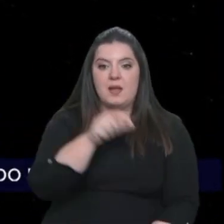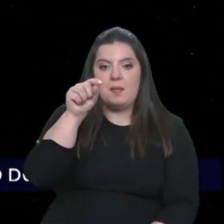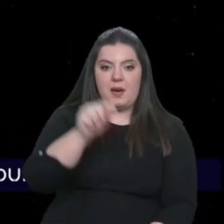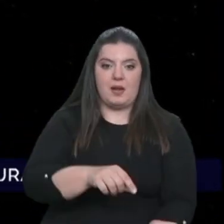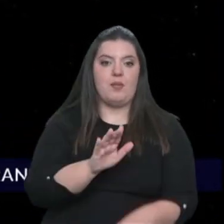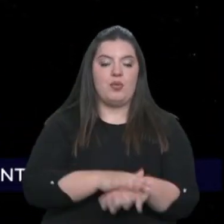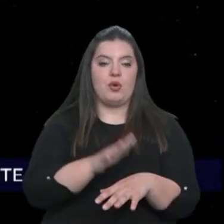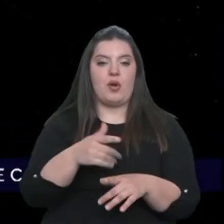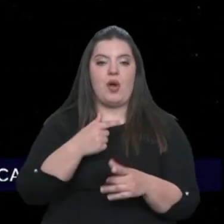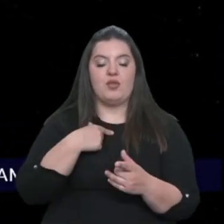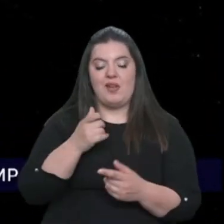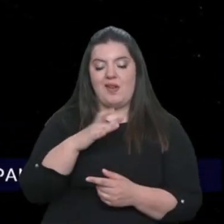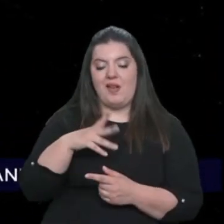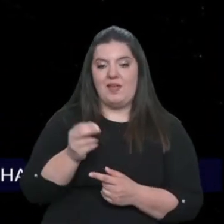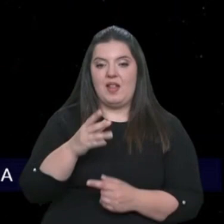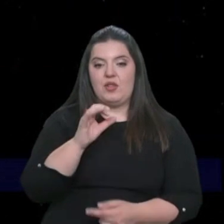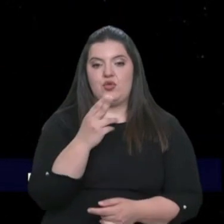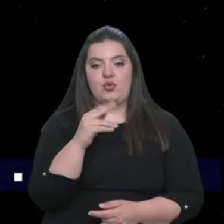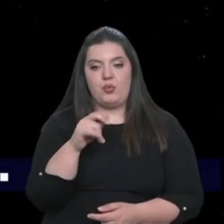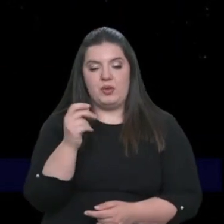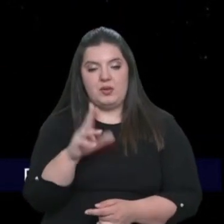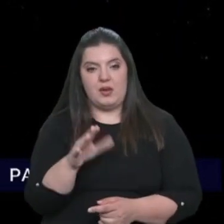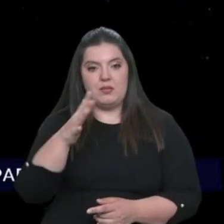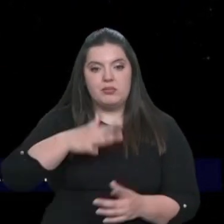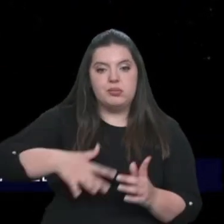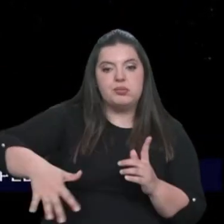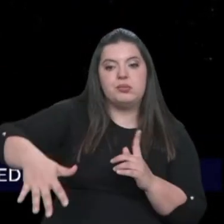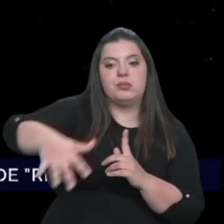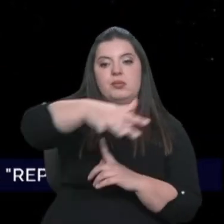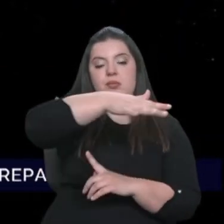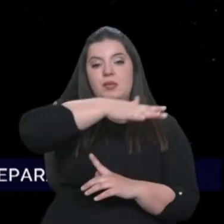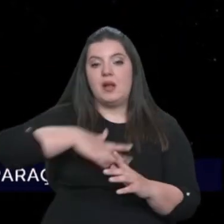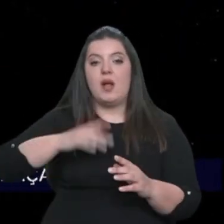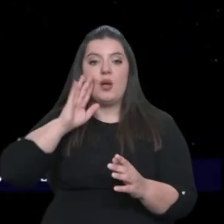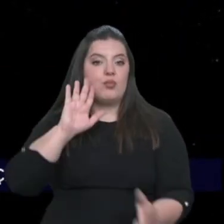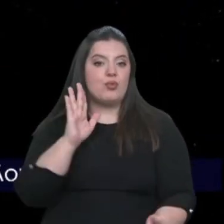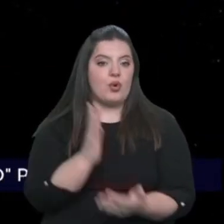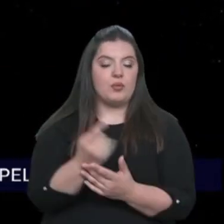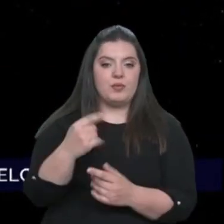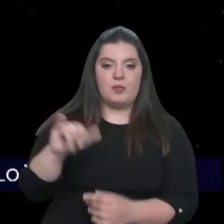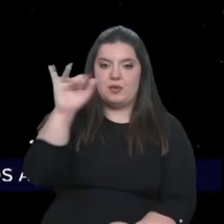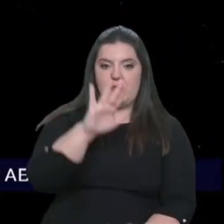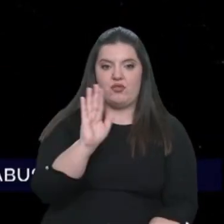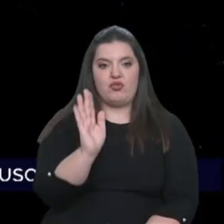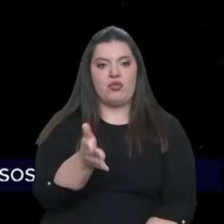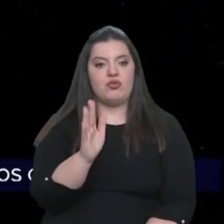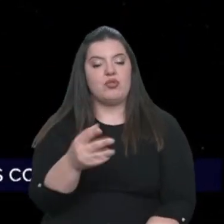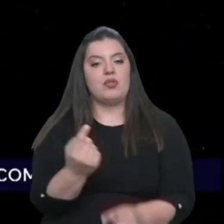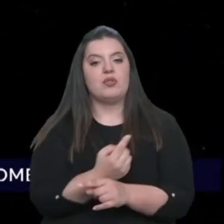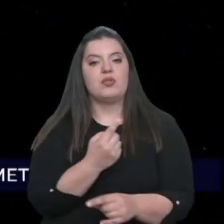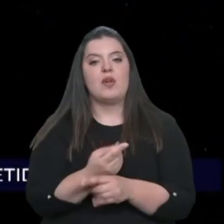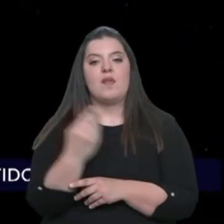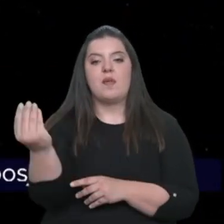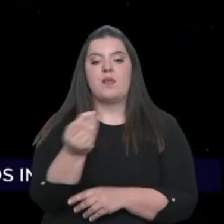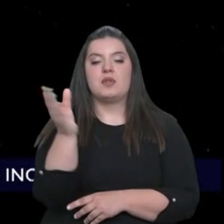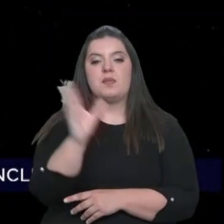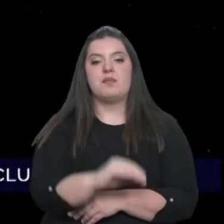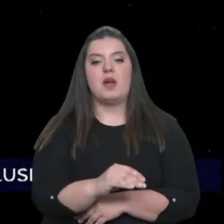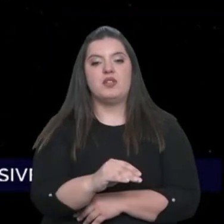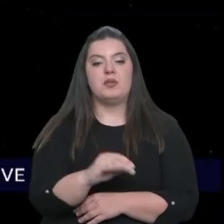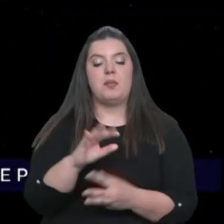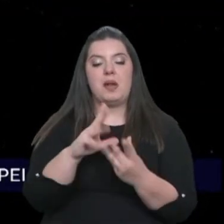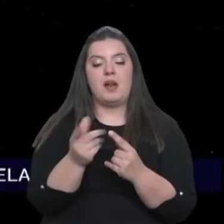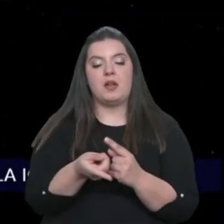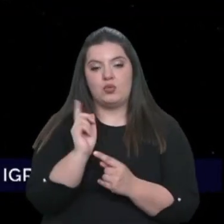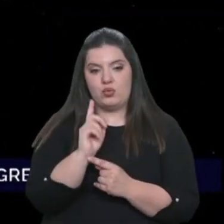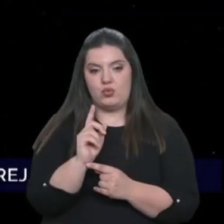graças à força gravitacional de Júpiter que andava por aqui nas redondezas. Por último, já temos imagens daquilo que é o mais famoso não planeta